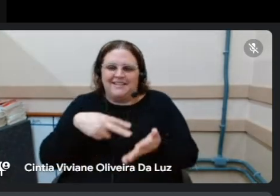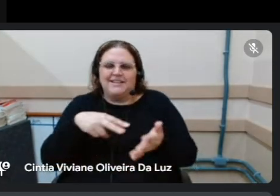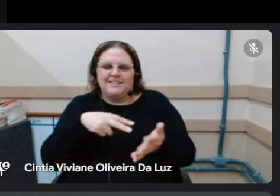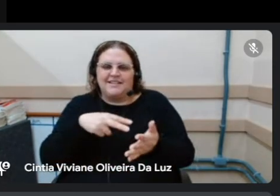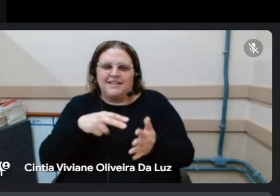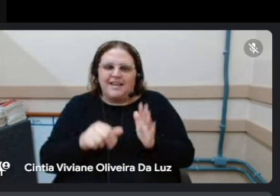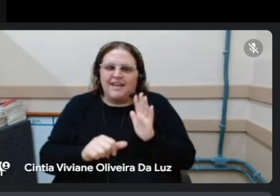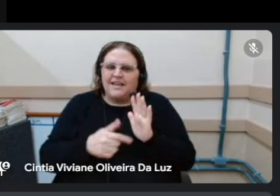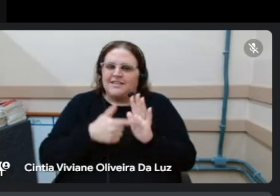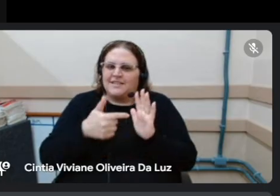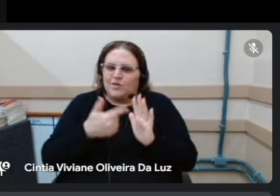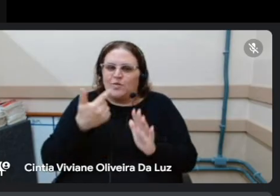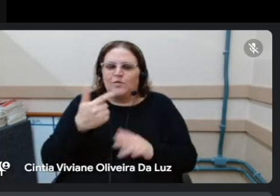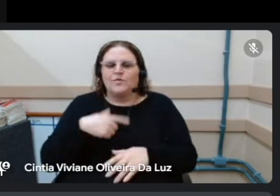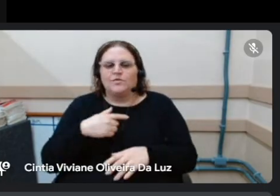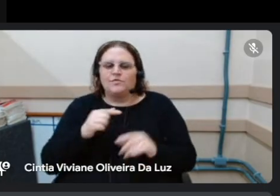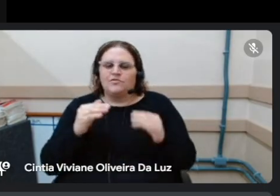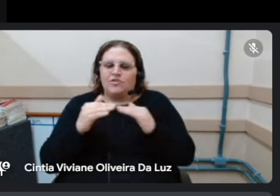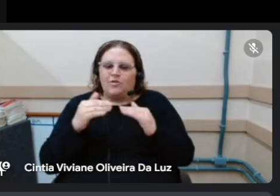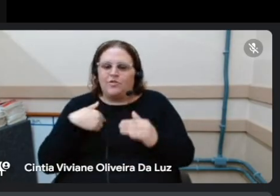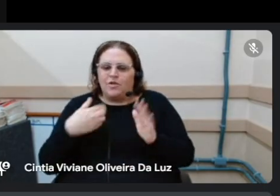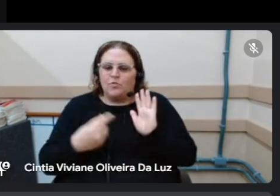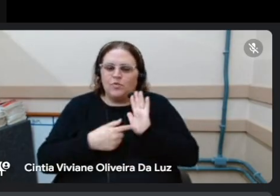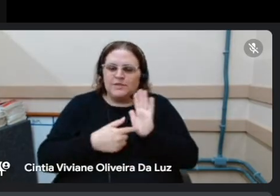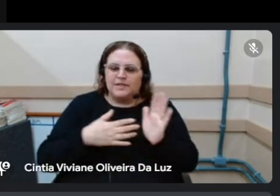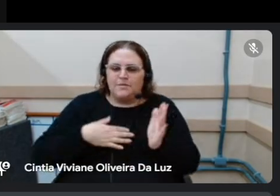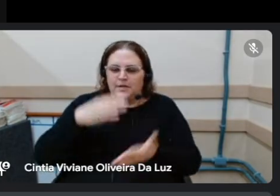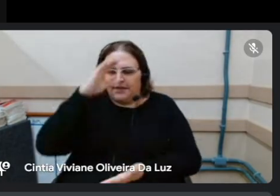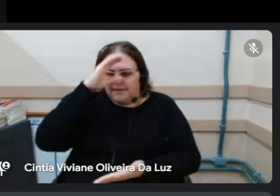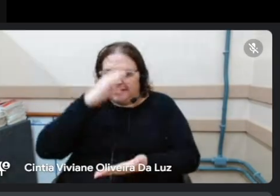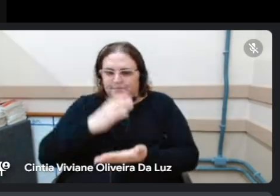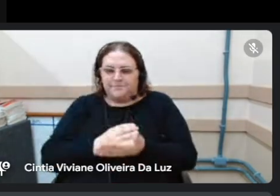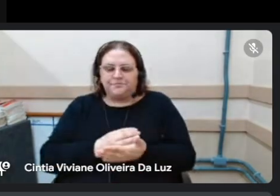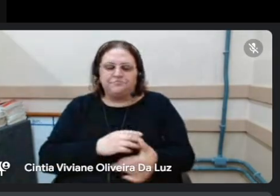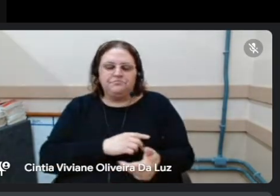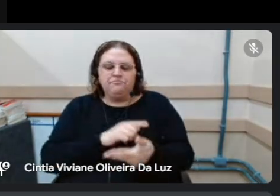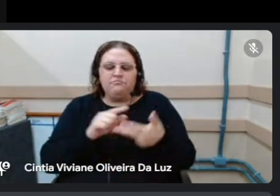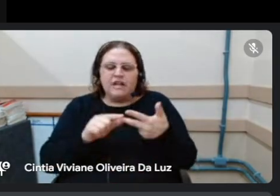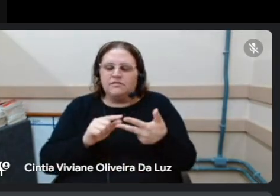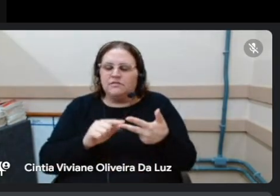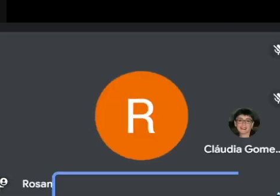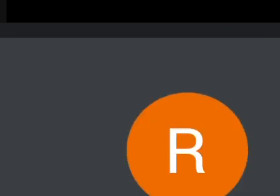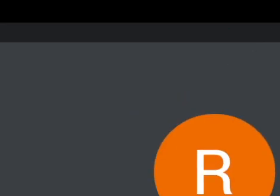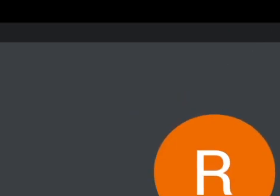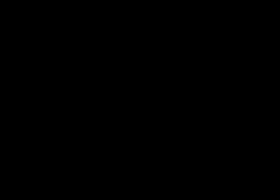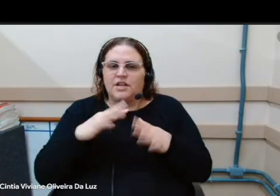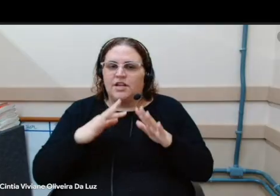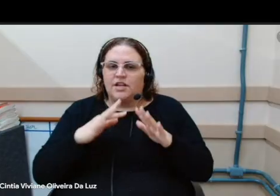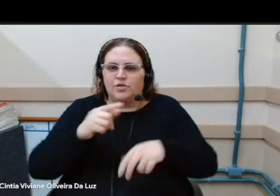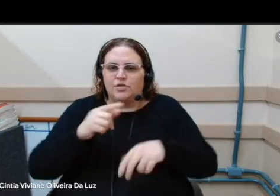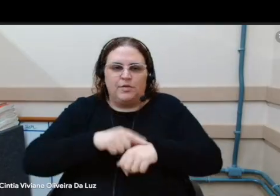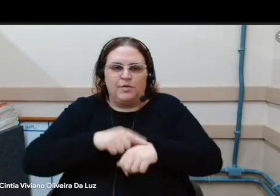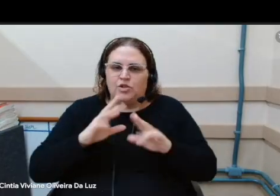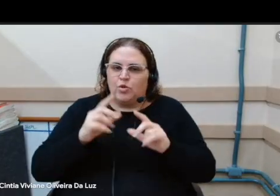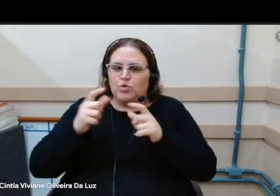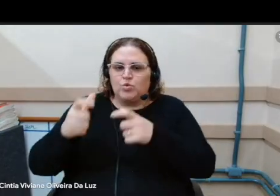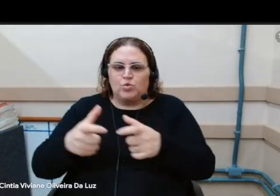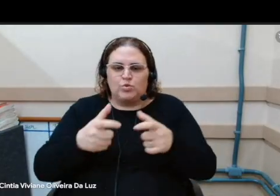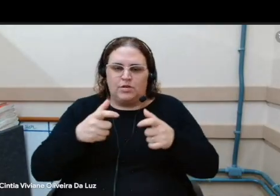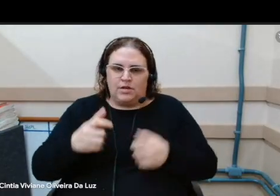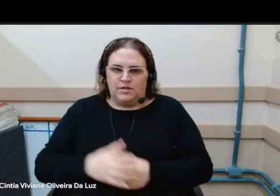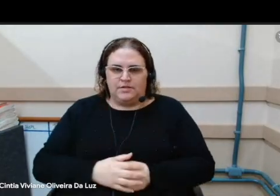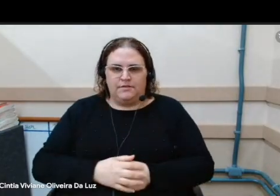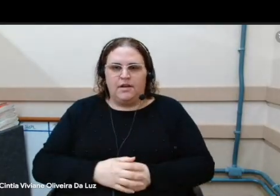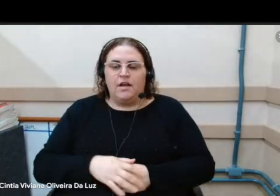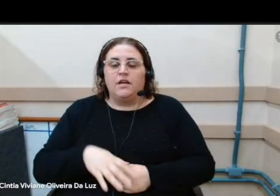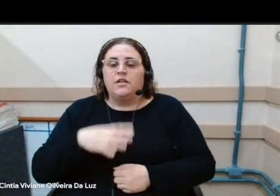destaquei na tese terceira você pode dançar Toda hora em todo lugar ã a quarta